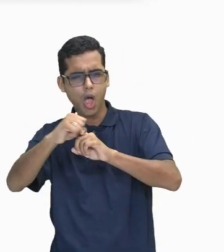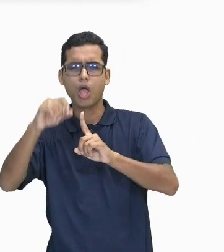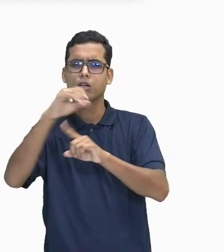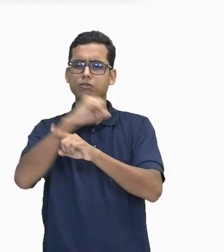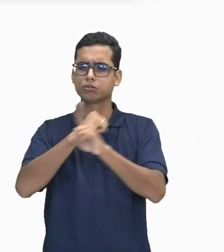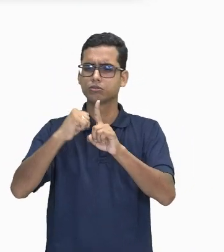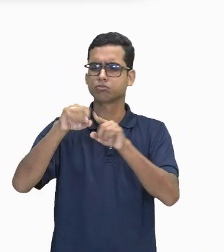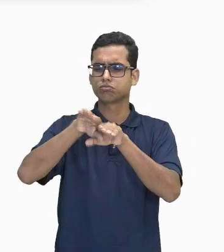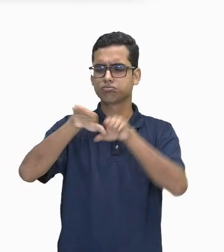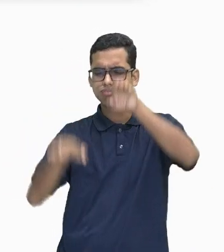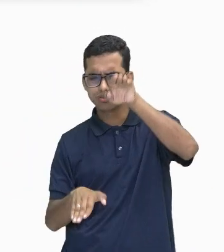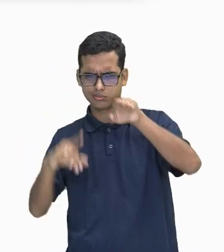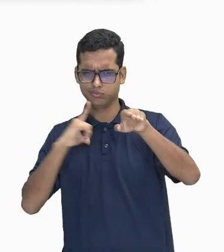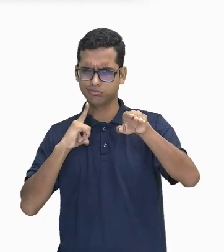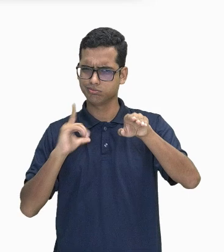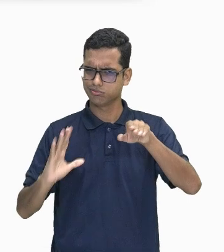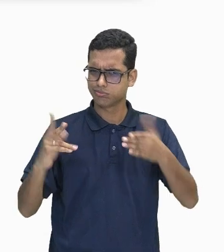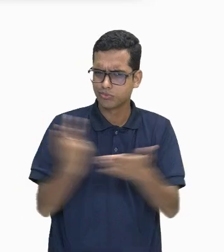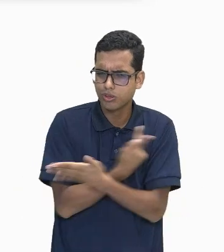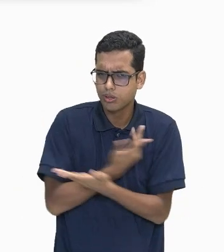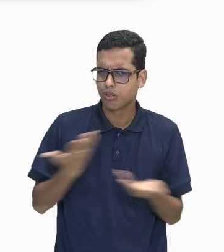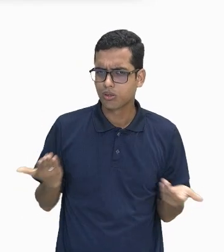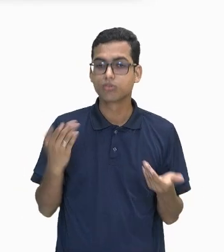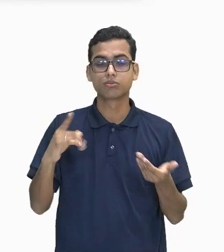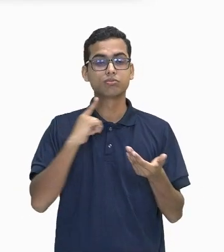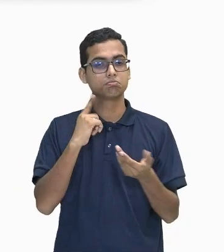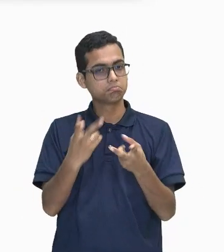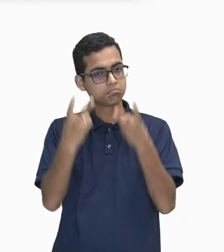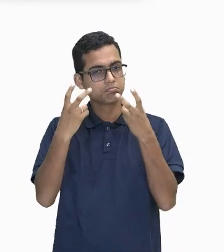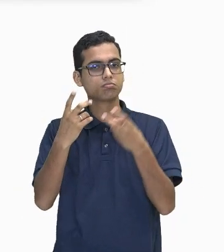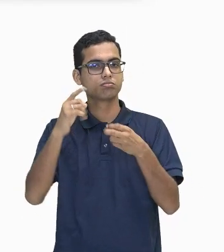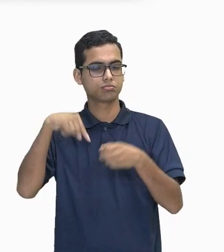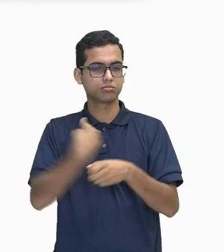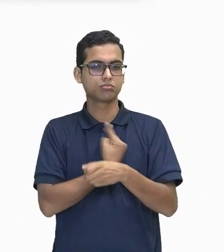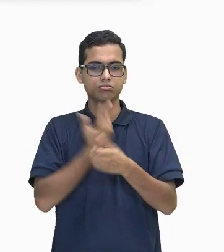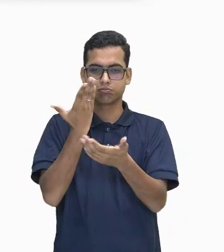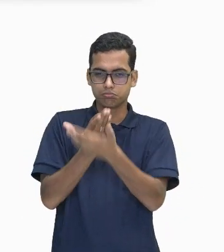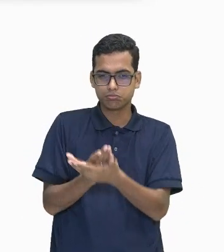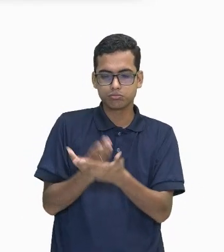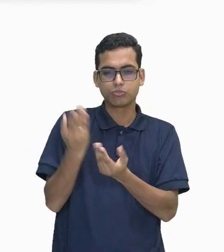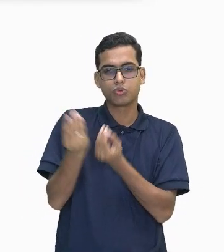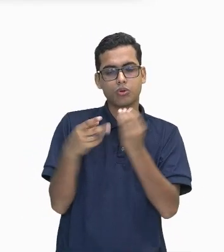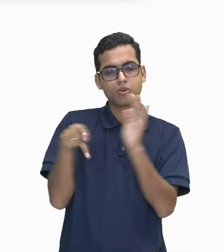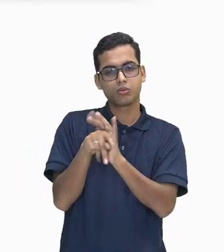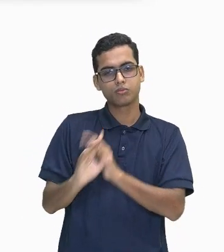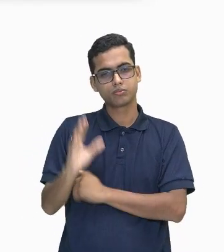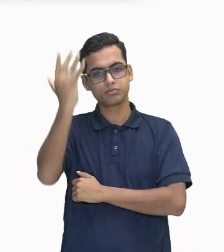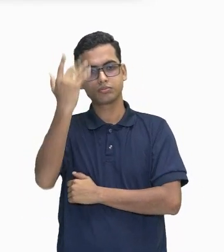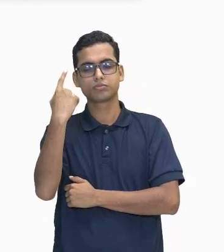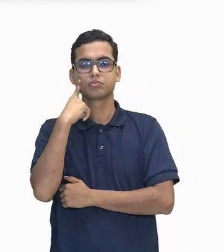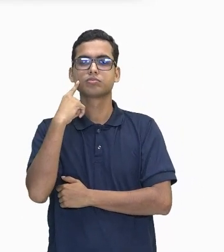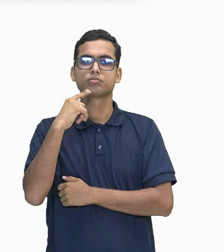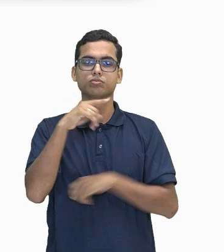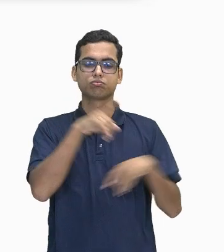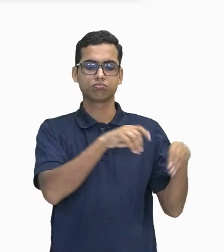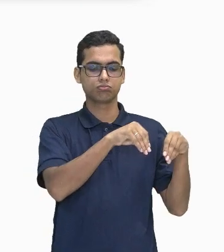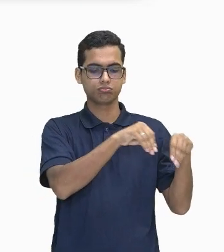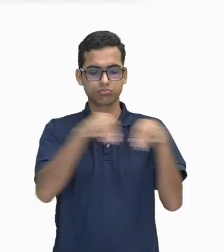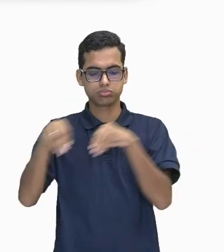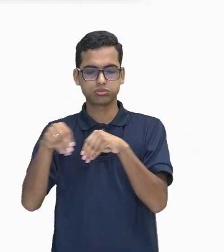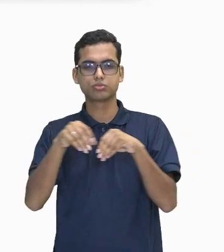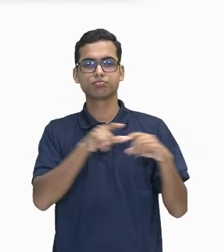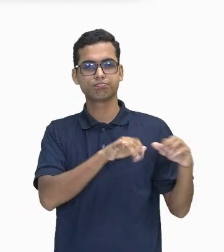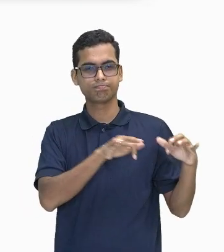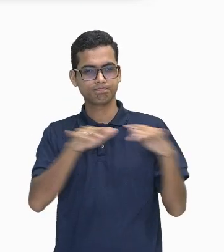de urbanização, falamos aí sobre esse crescimento do meio urbano, né, em detrimento do meio rural, e aí nós temos as desigualdades,